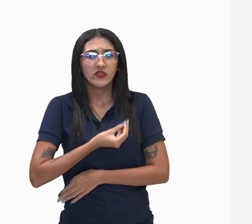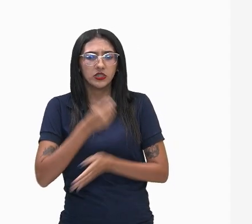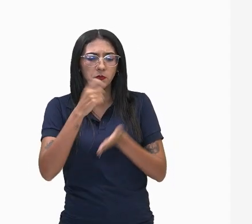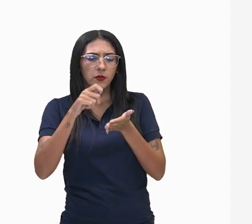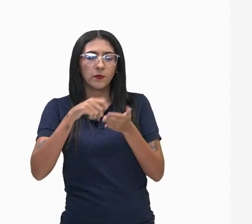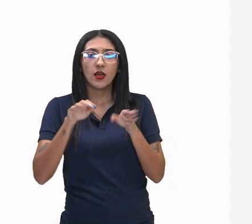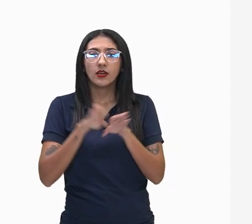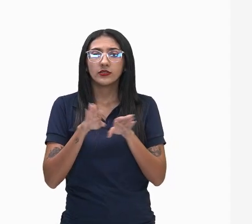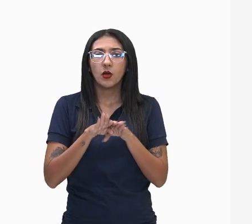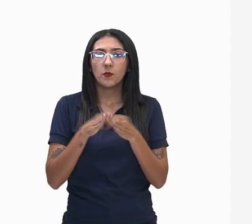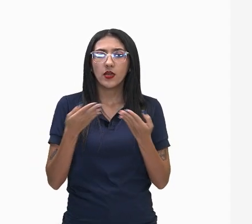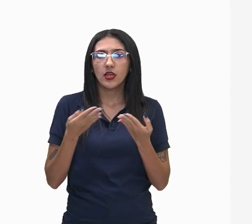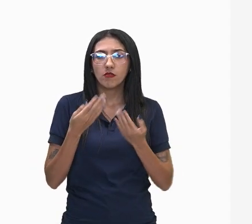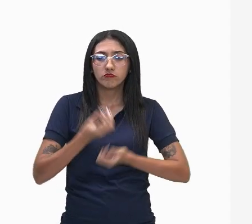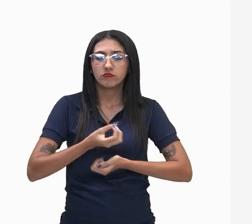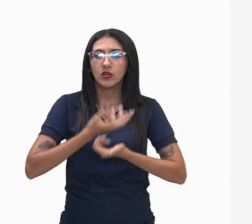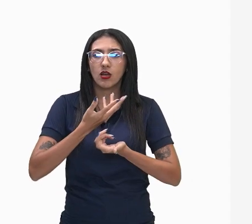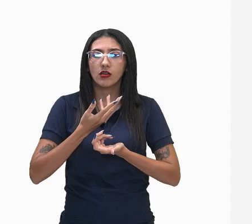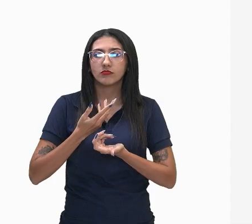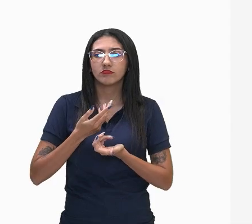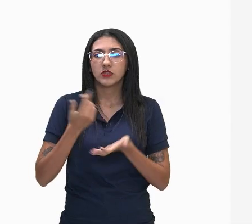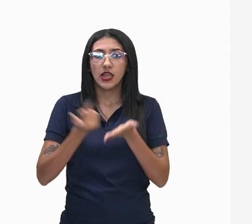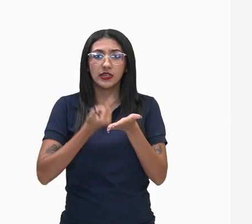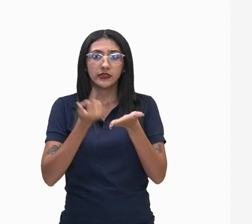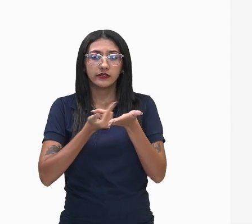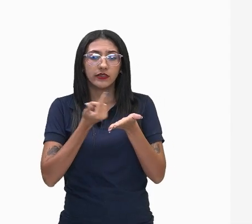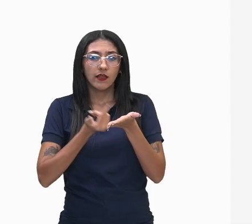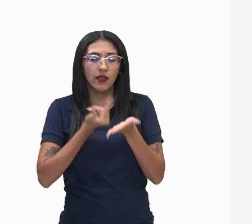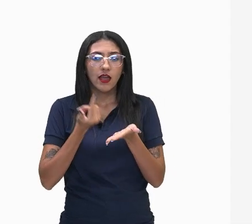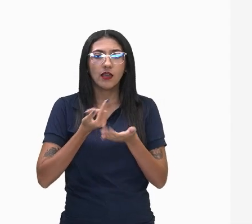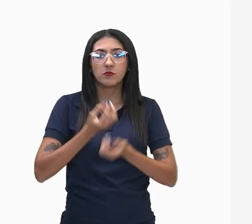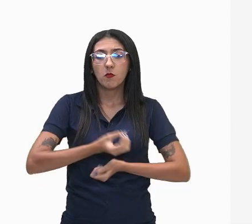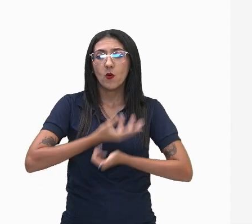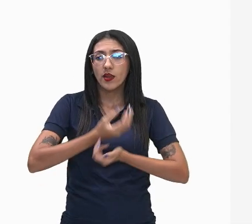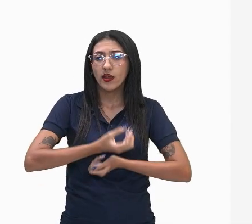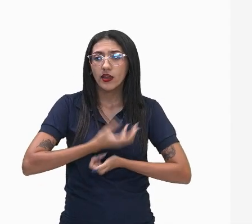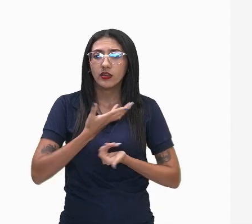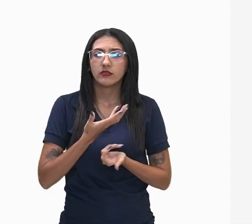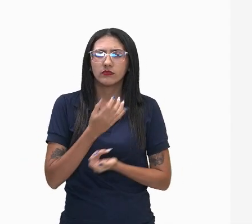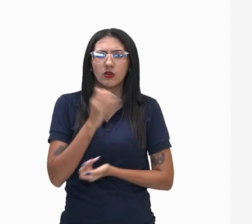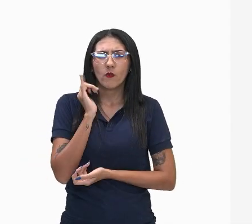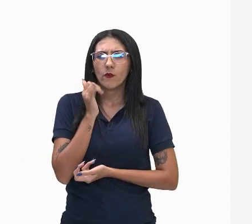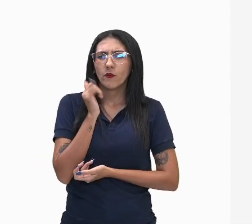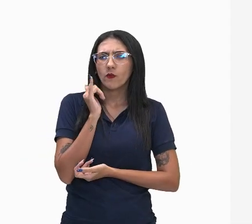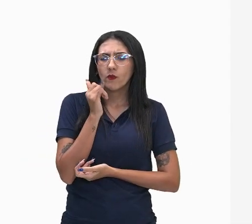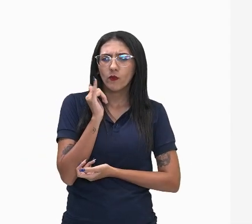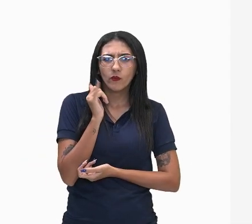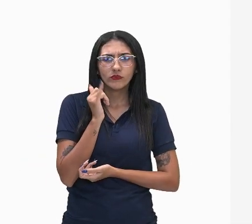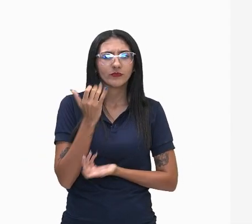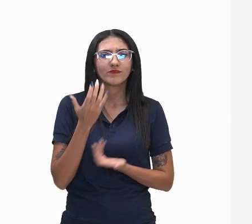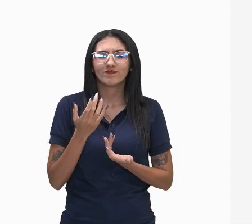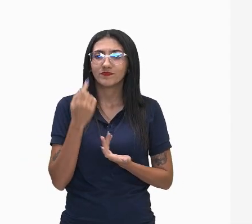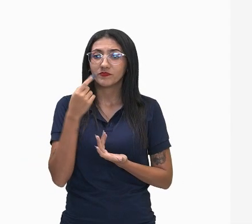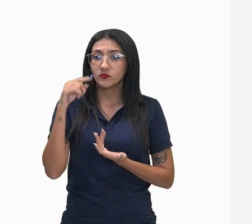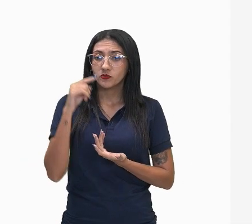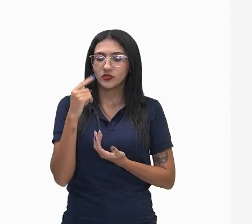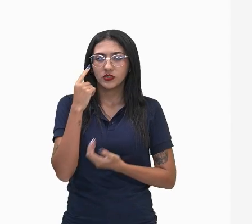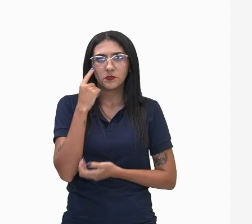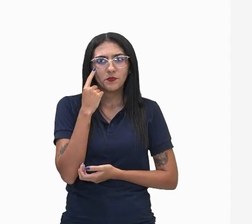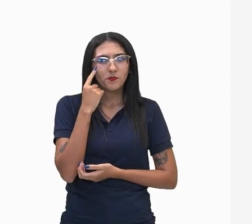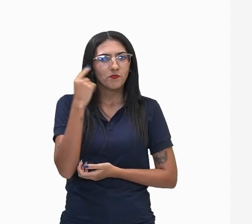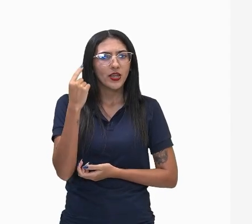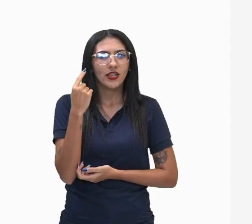obras literárias também, né, livros, poemas, crônicas. Então você imagina